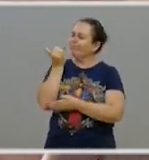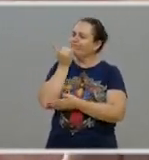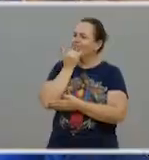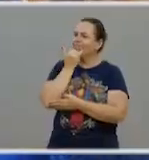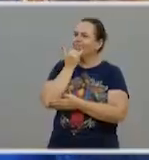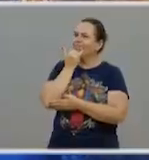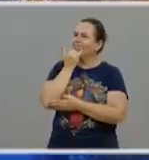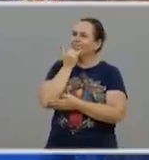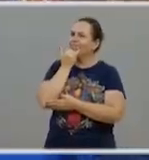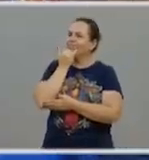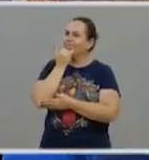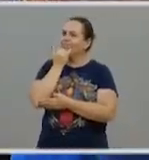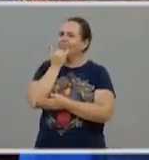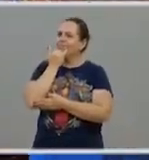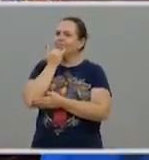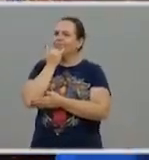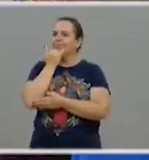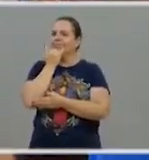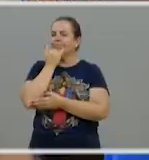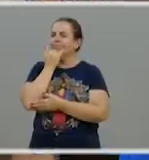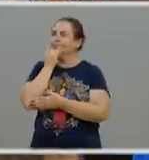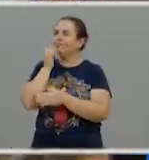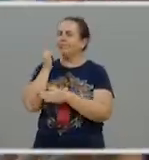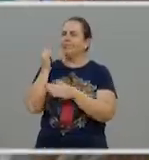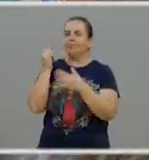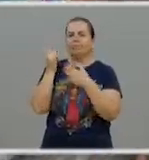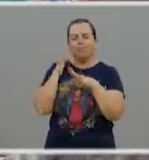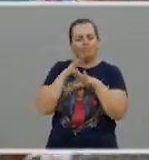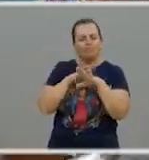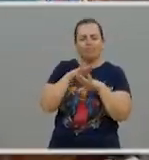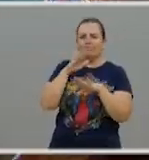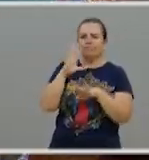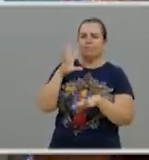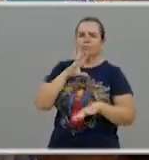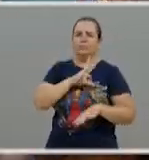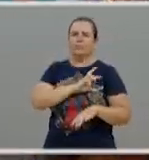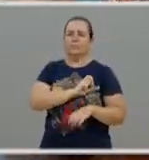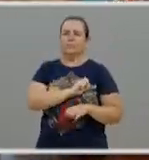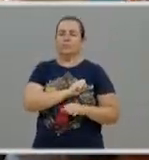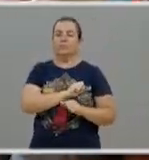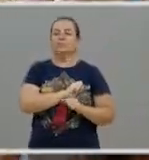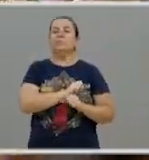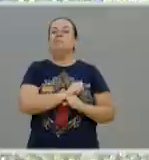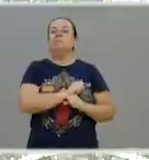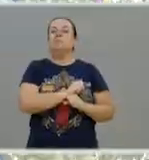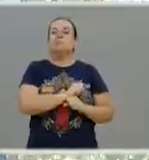perdão e mais amor. Estenda sua mão ao altar.